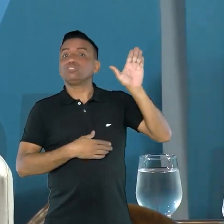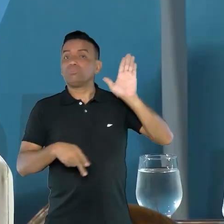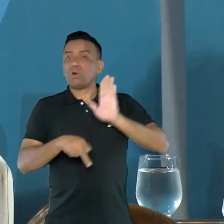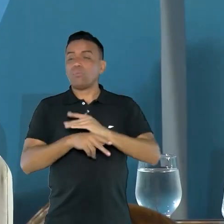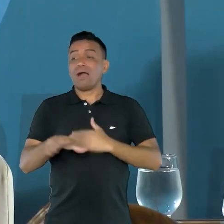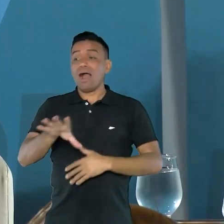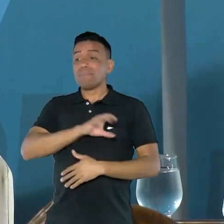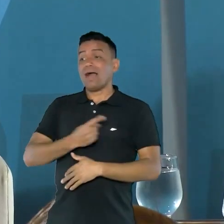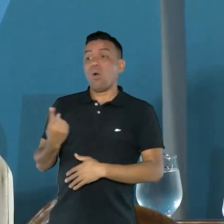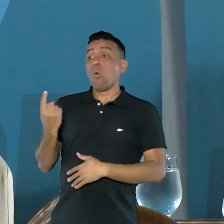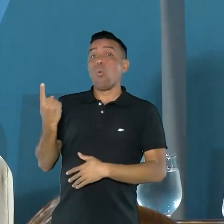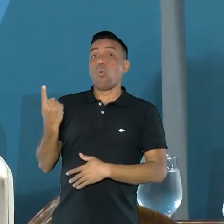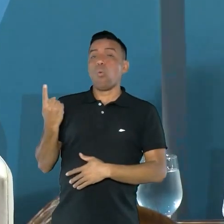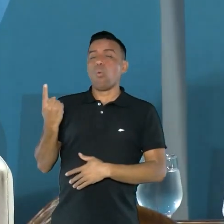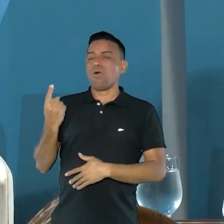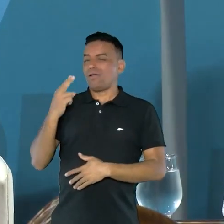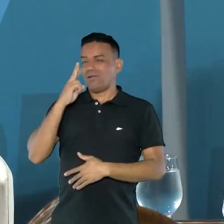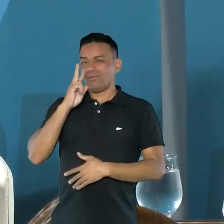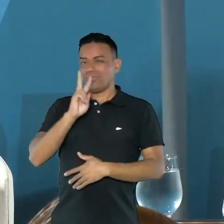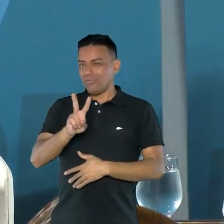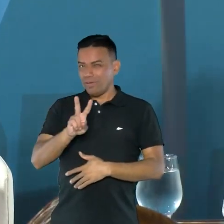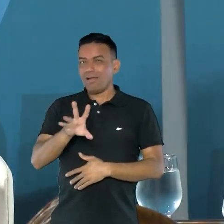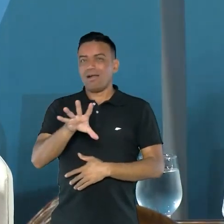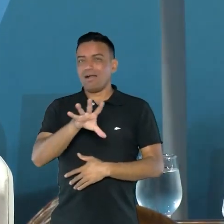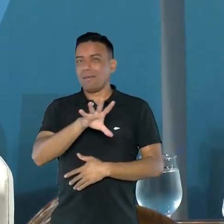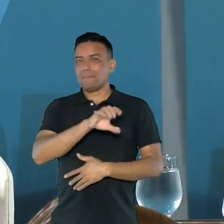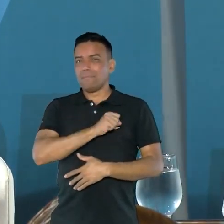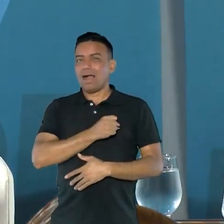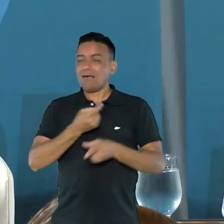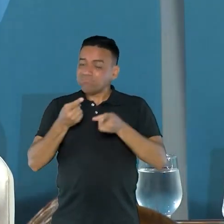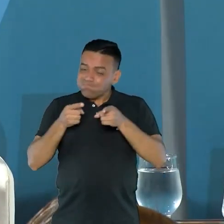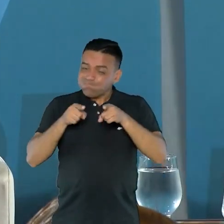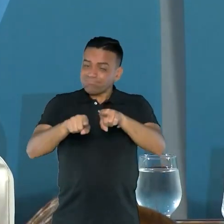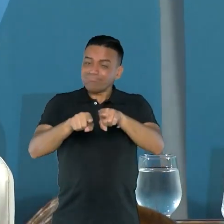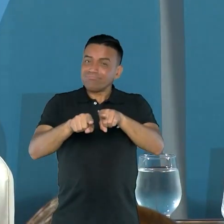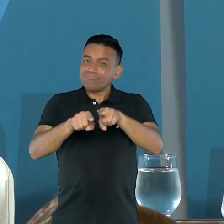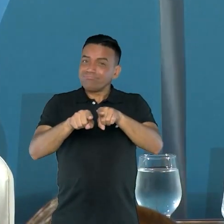exclusividade. Eu quero ver é amar na concomitância.